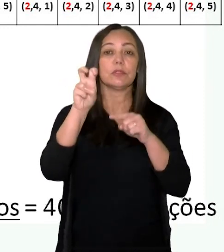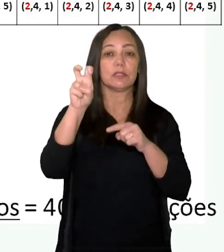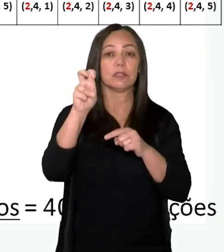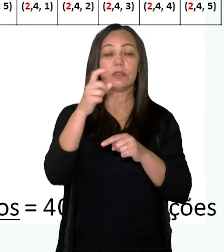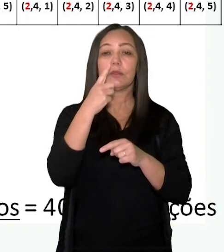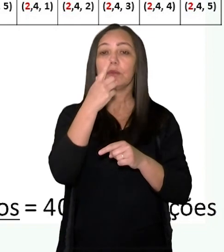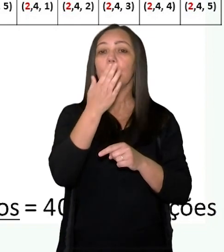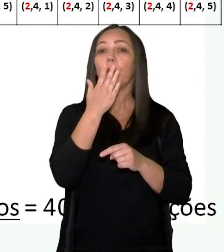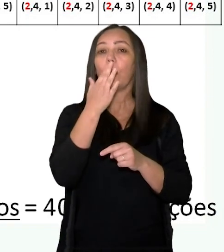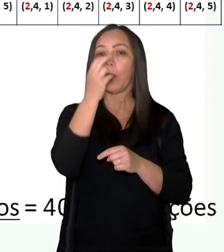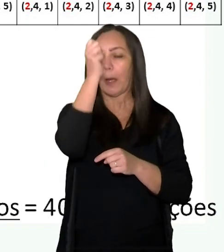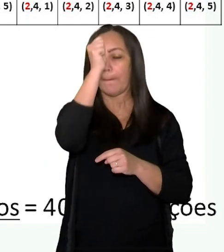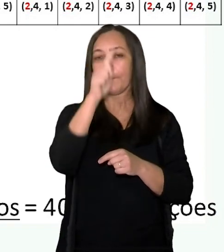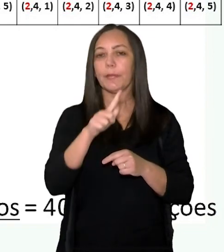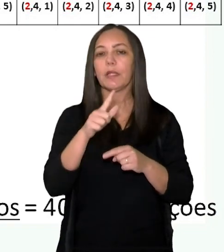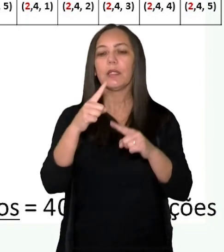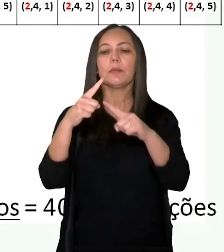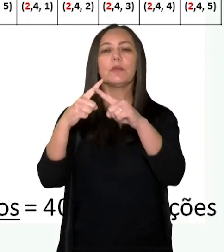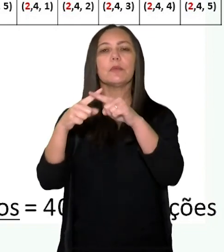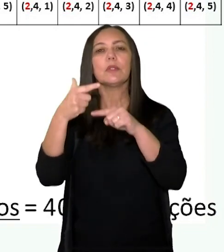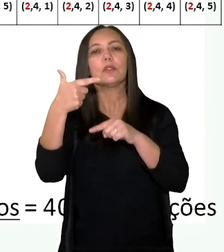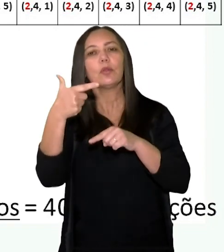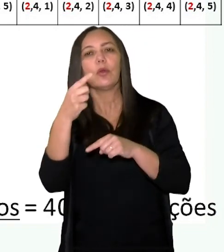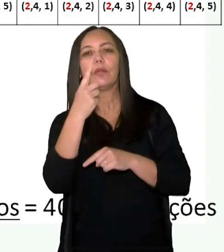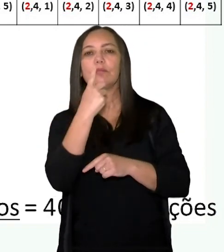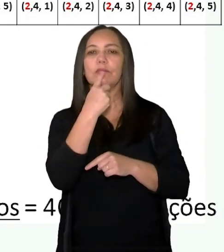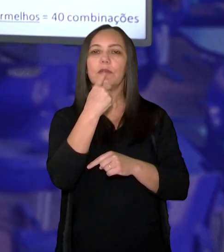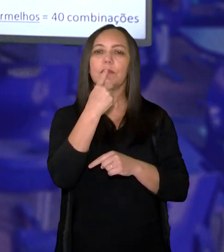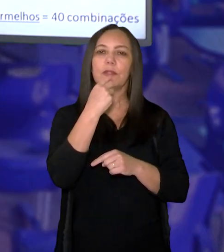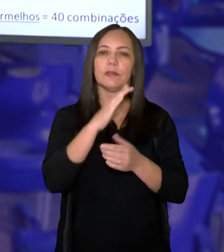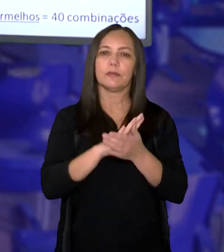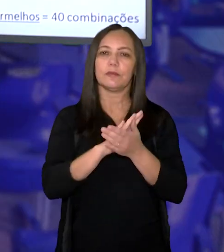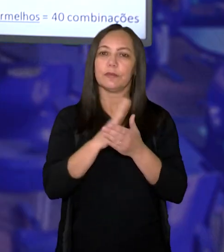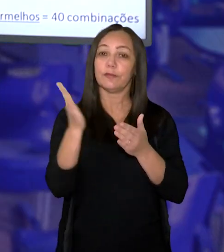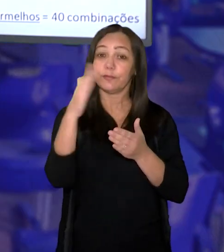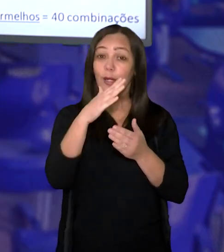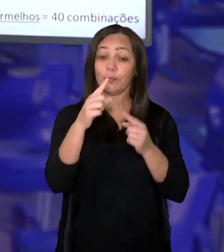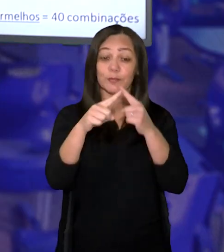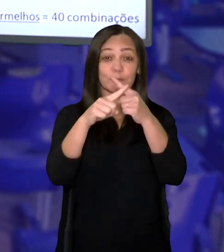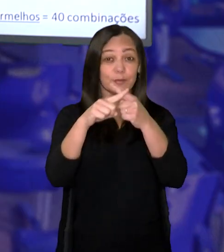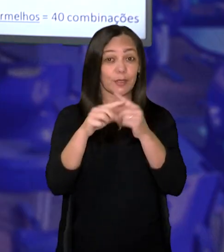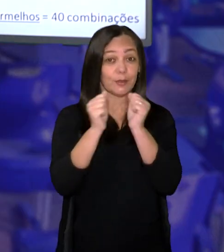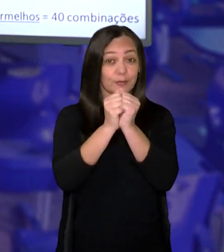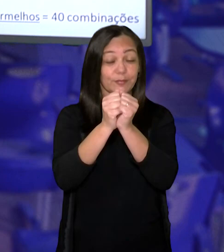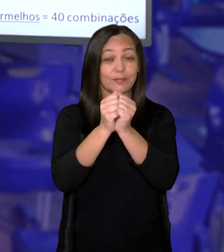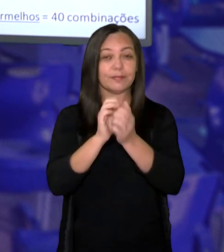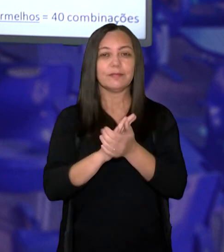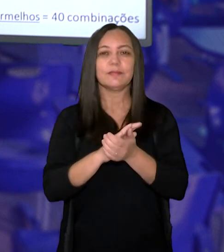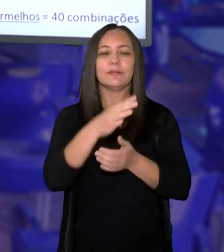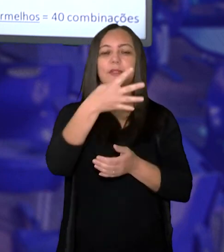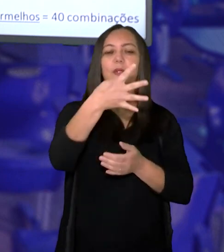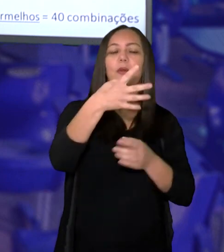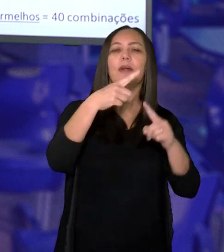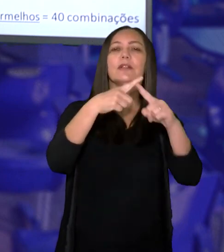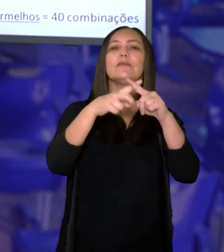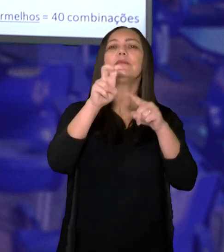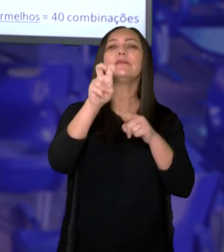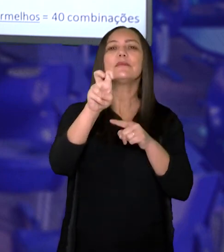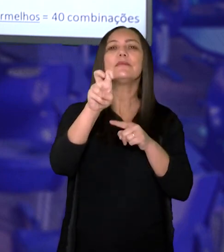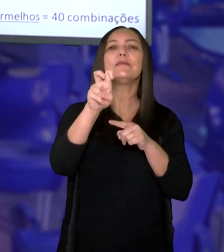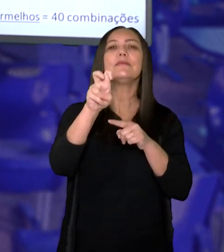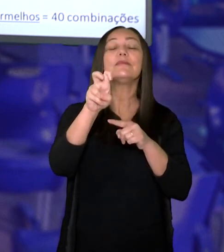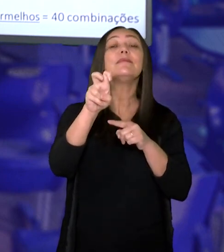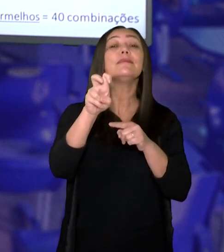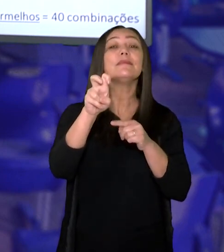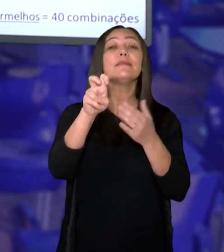adesivos amarelos, que multiplica 2 adesivos vermelhos. Vamos multiplicar juntos agora? Ó, 4 vezes